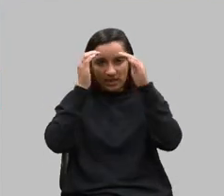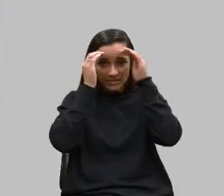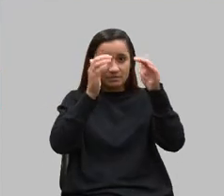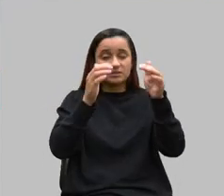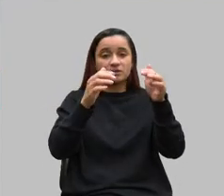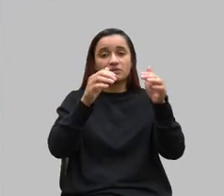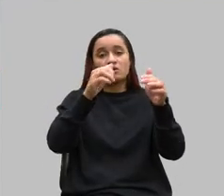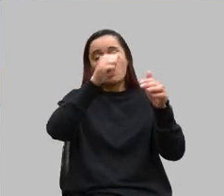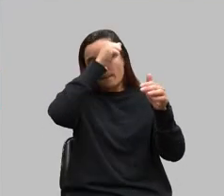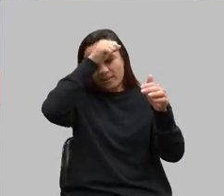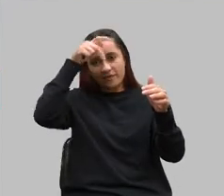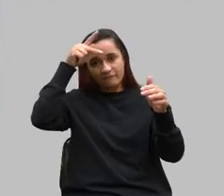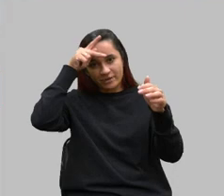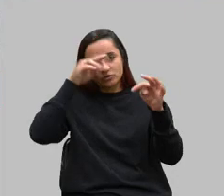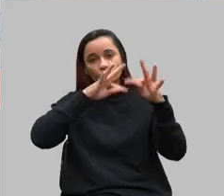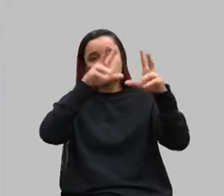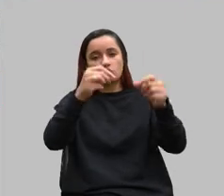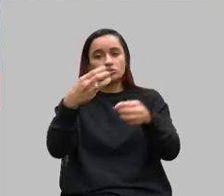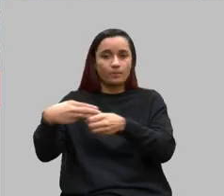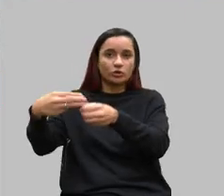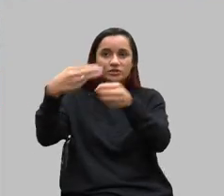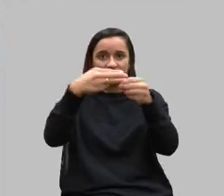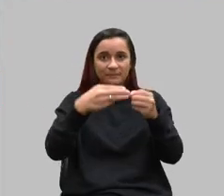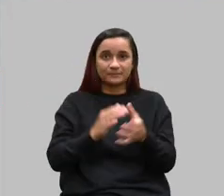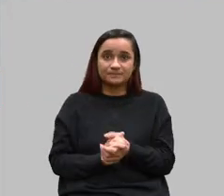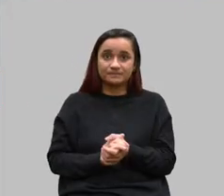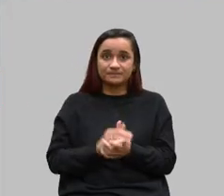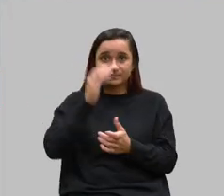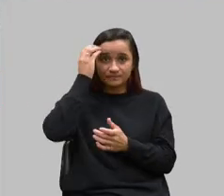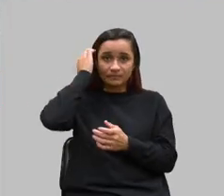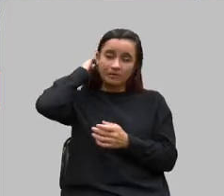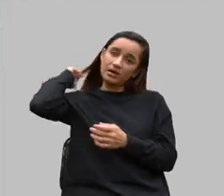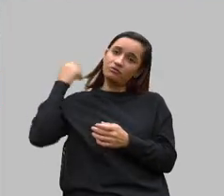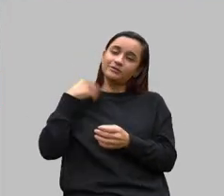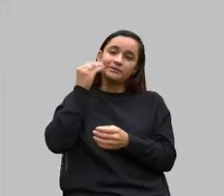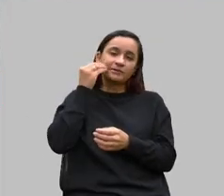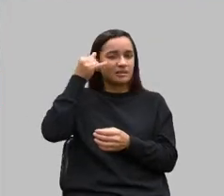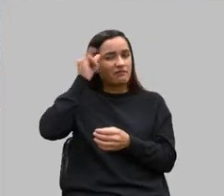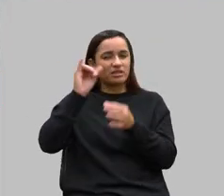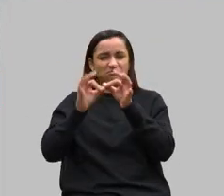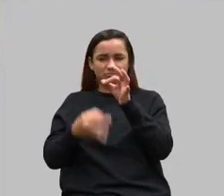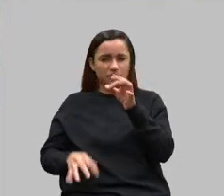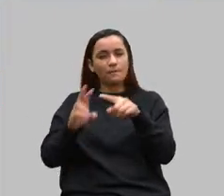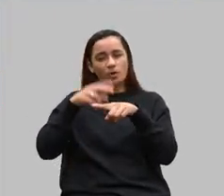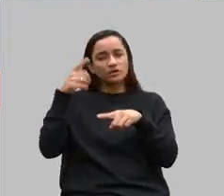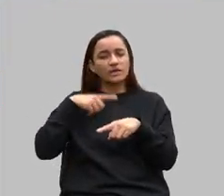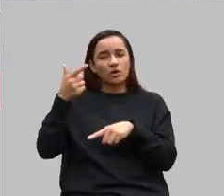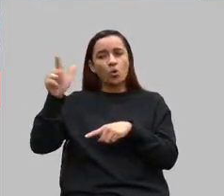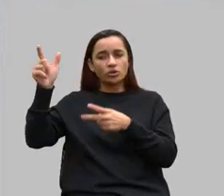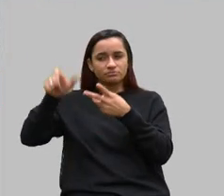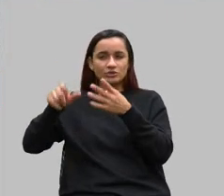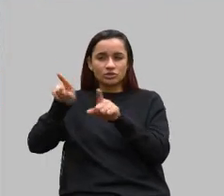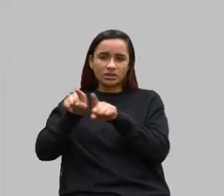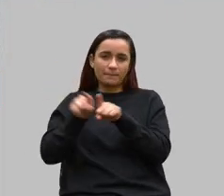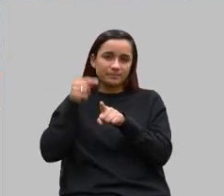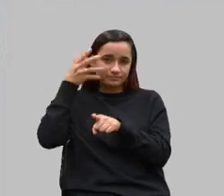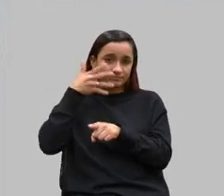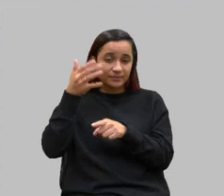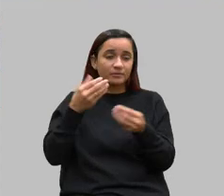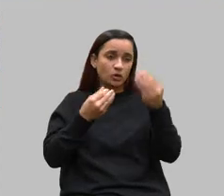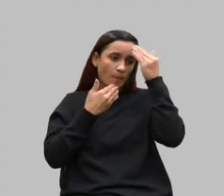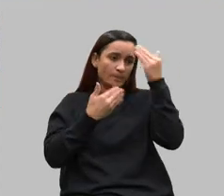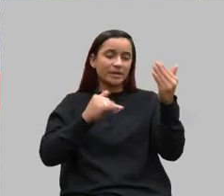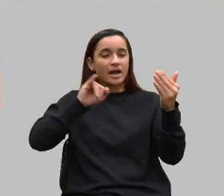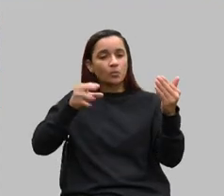Municípios quero ser breve deputada porque sei que outras falas virão agradeço a oportunidade de expor o nosso ponto de vista e me